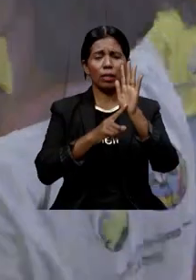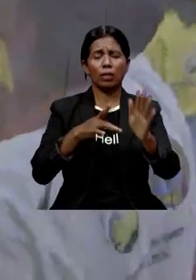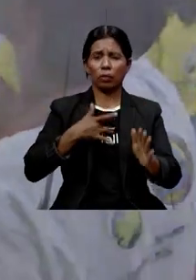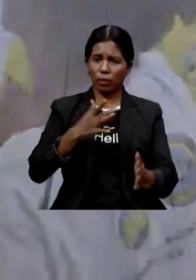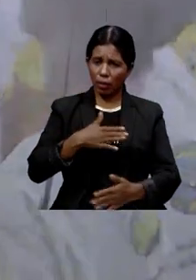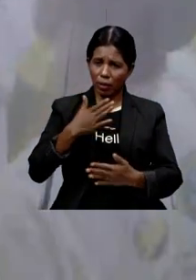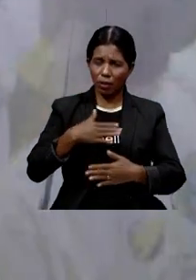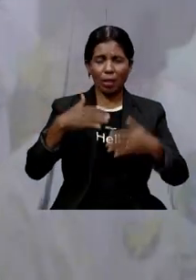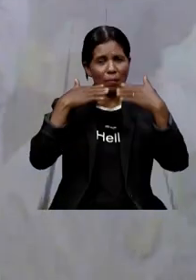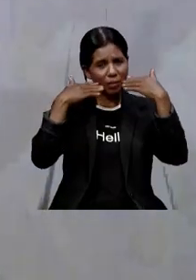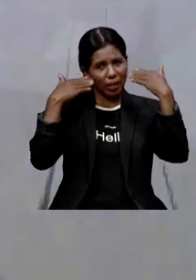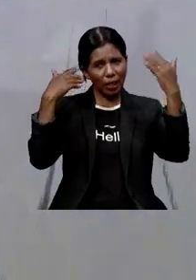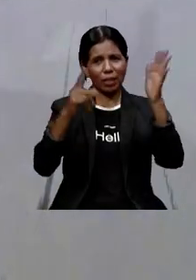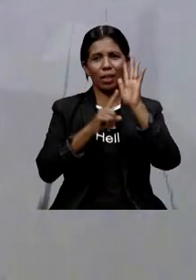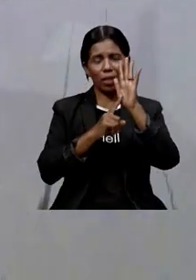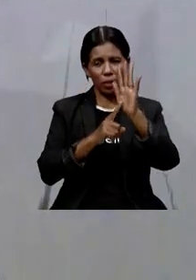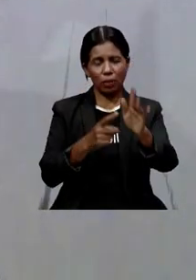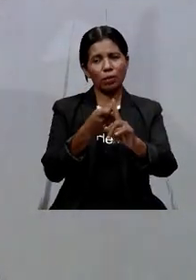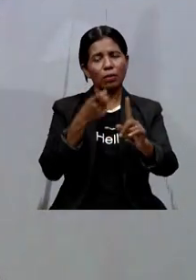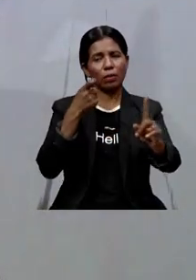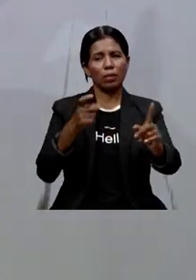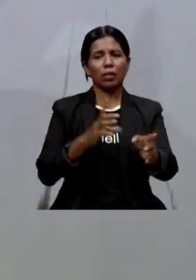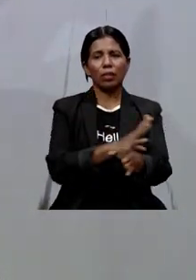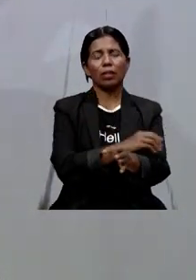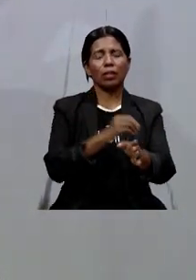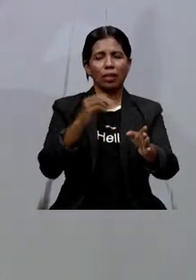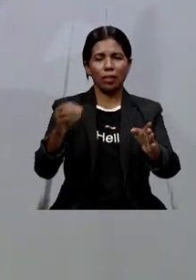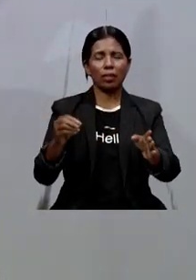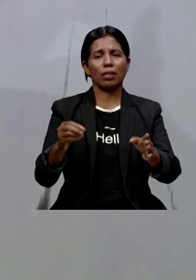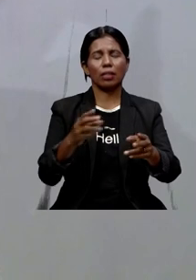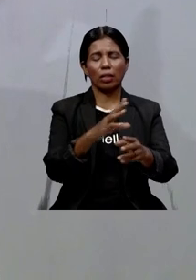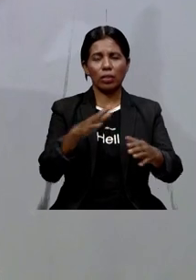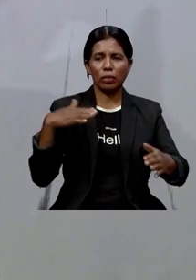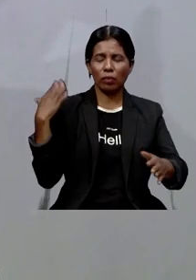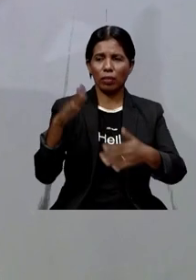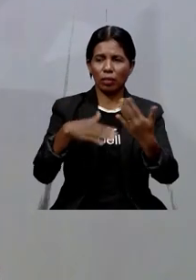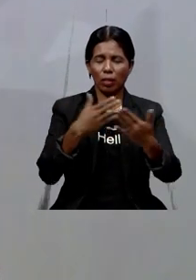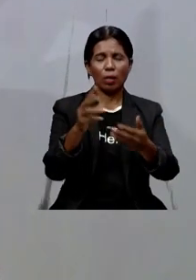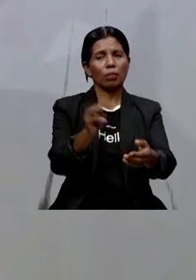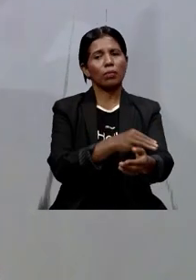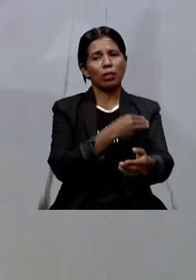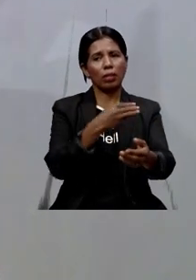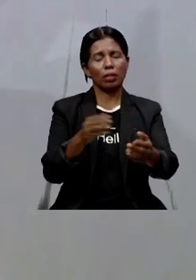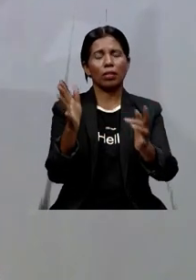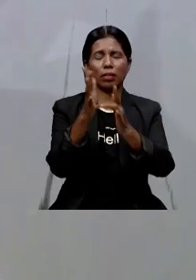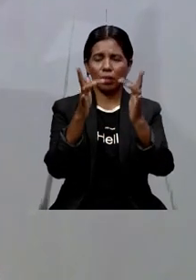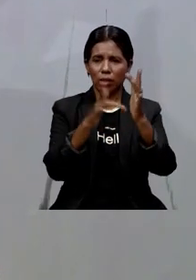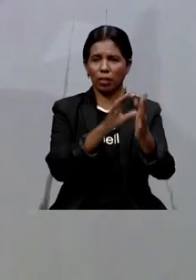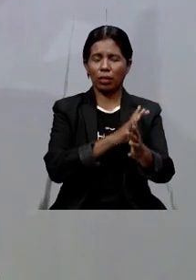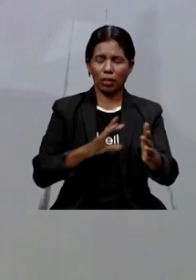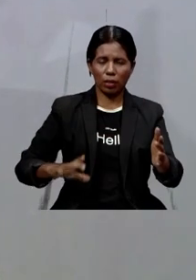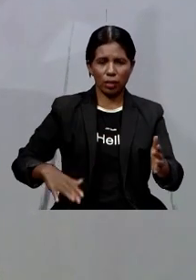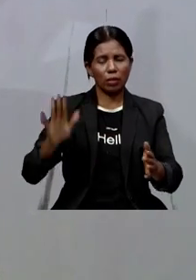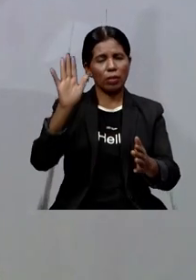solo hamnasa nebe hatudo lihusininha dirizente para inhir a joven sira canta música Jesus Christ, You Are My